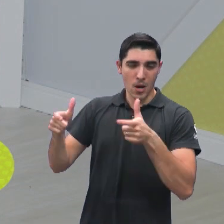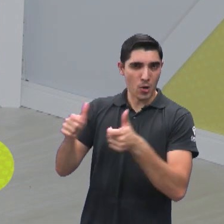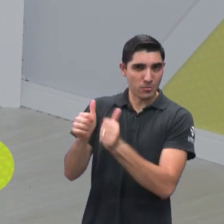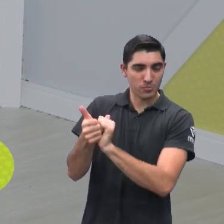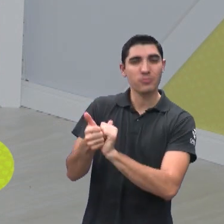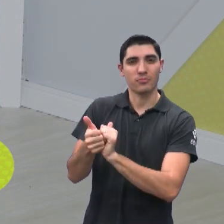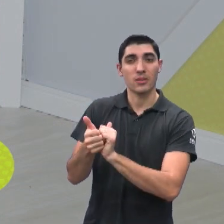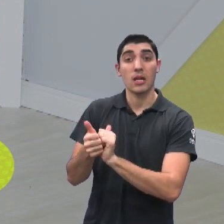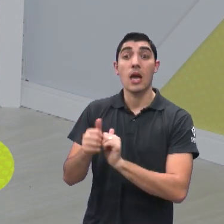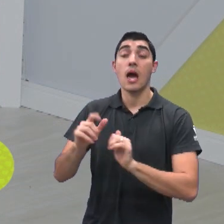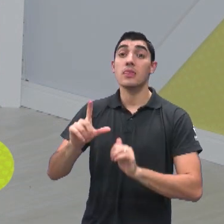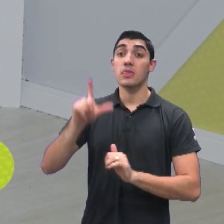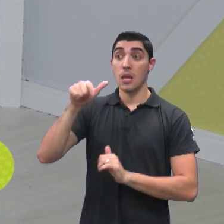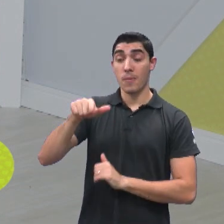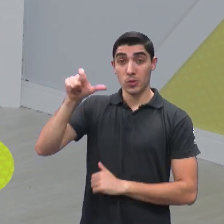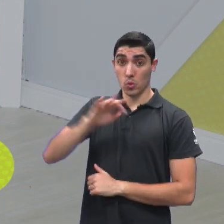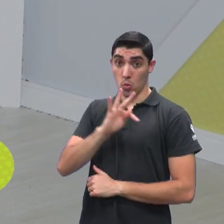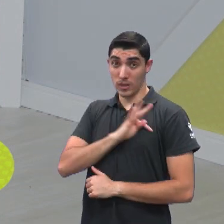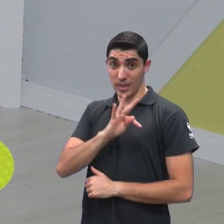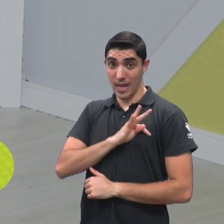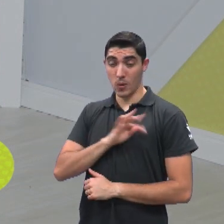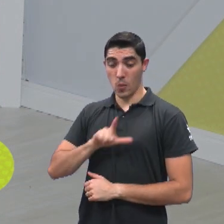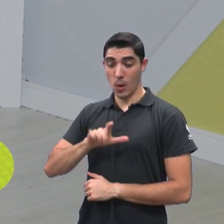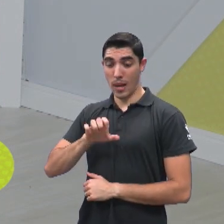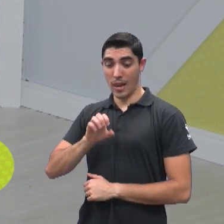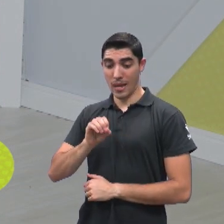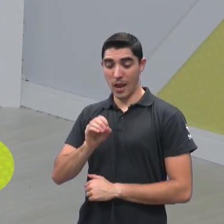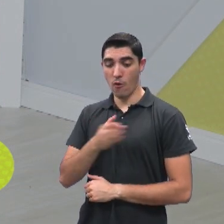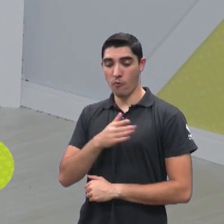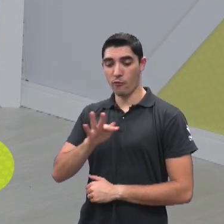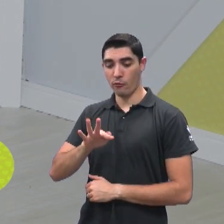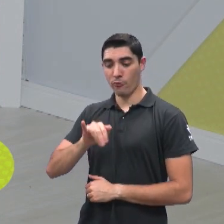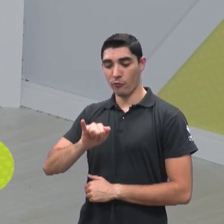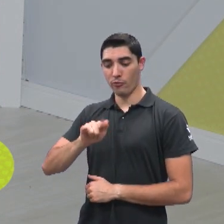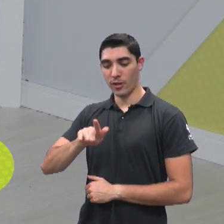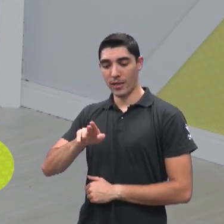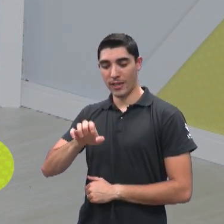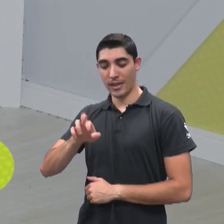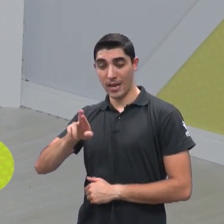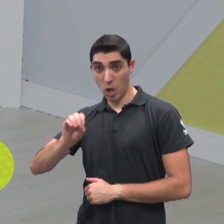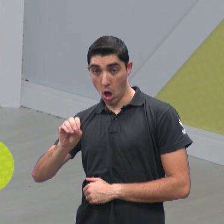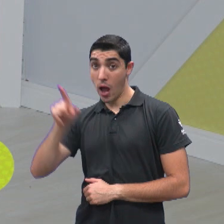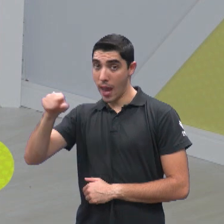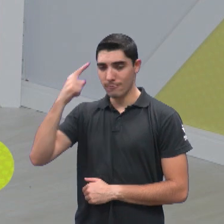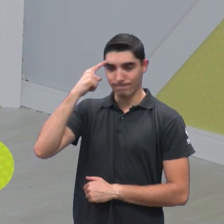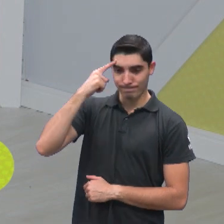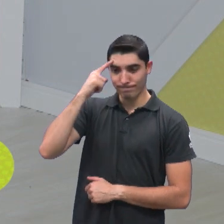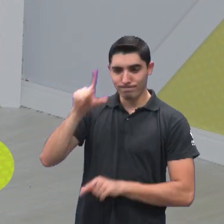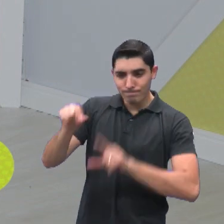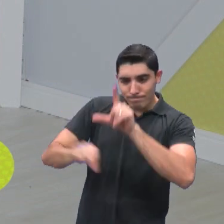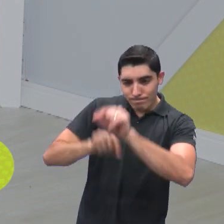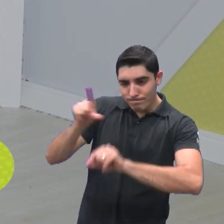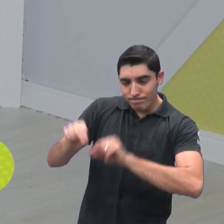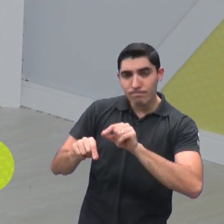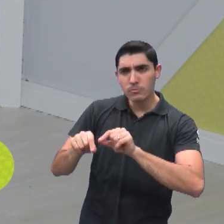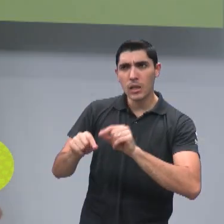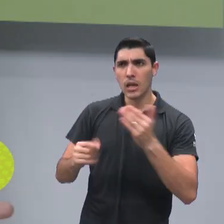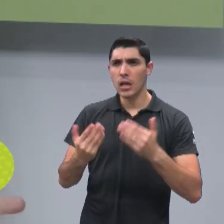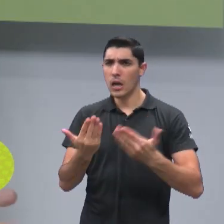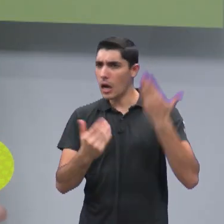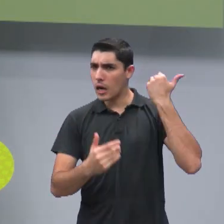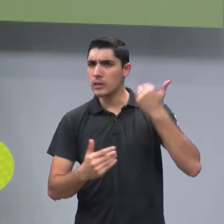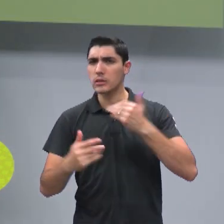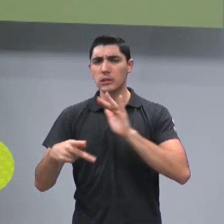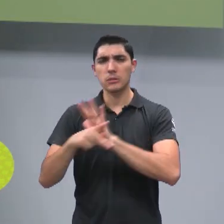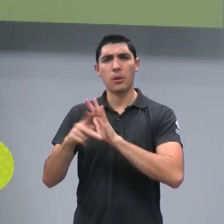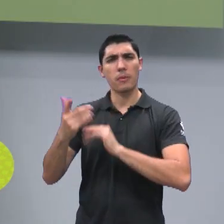vai cortar algumas para definir realmente as 12 que vão lá para a República Tcheca, num grupo que já começou com acho que 25 atletas, né? Eram 25,